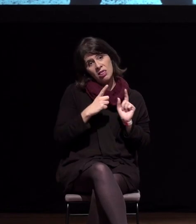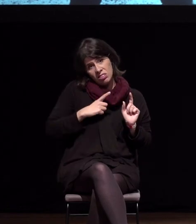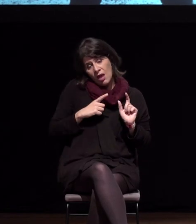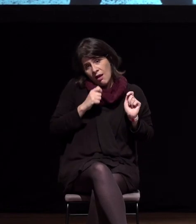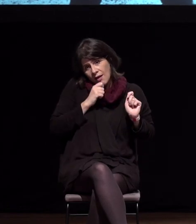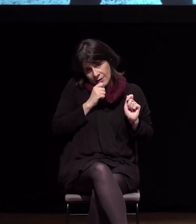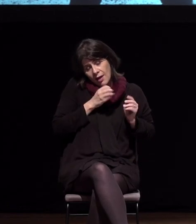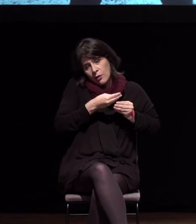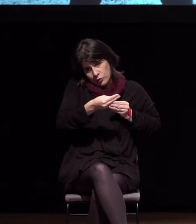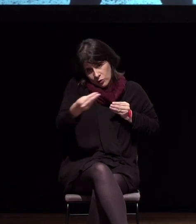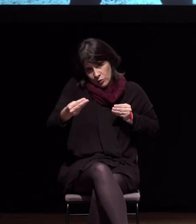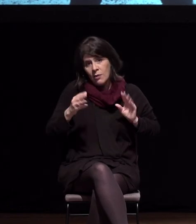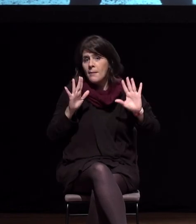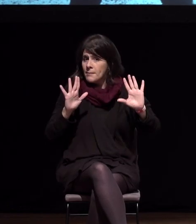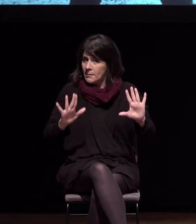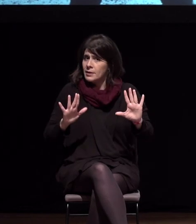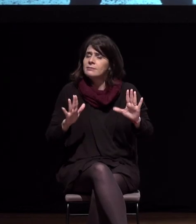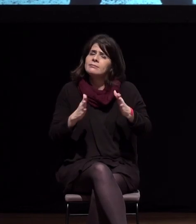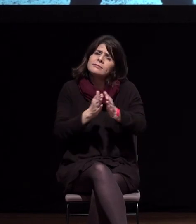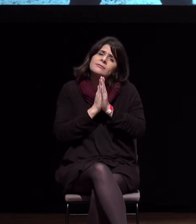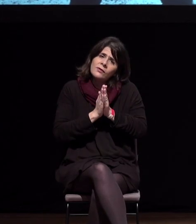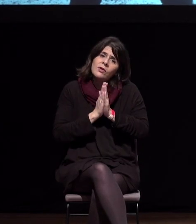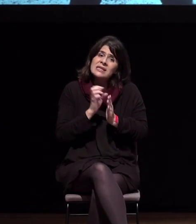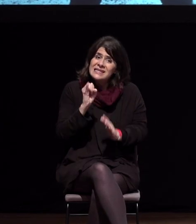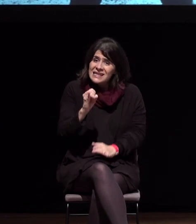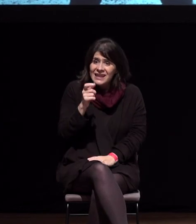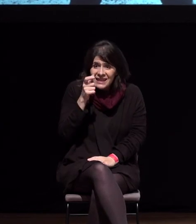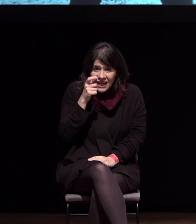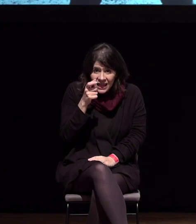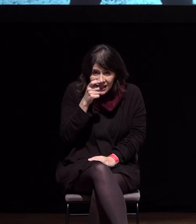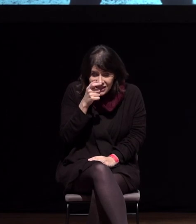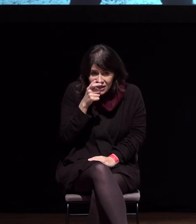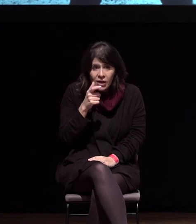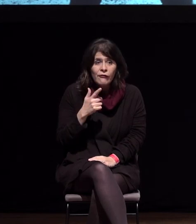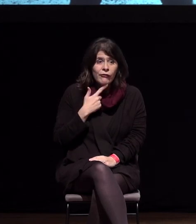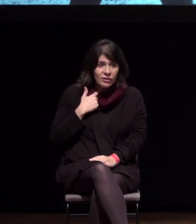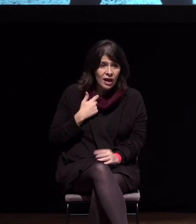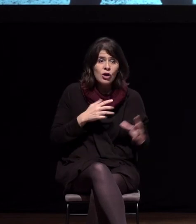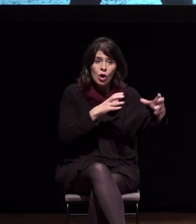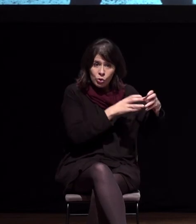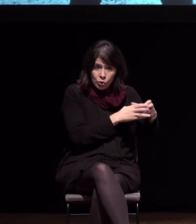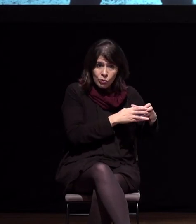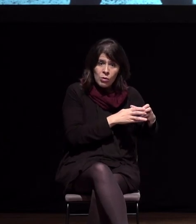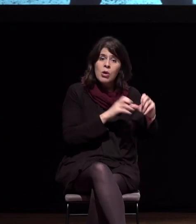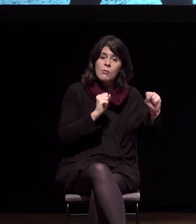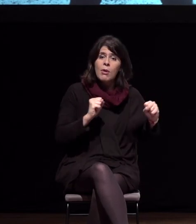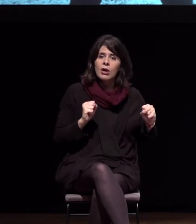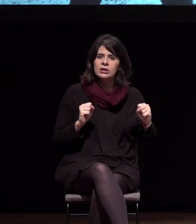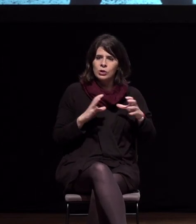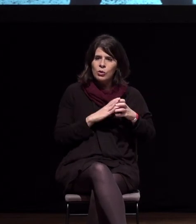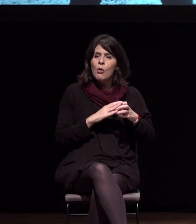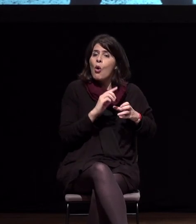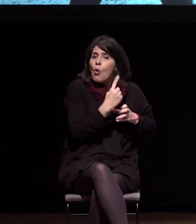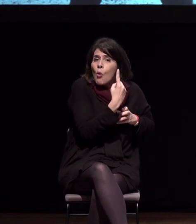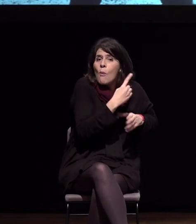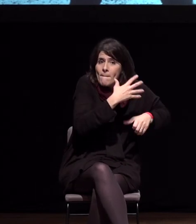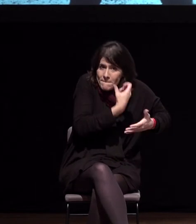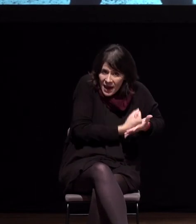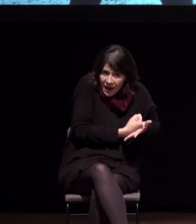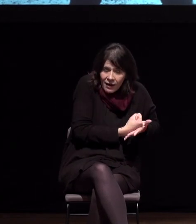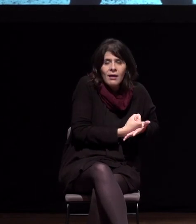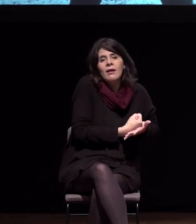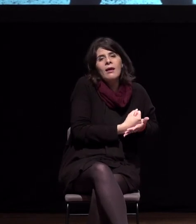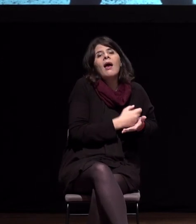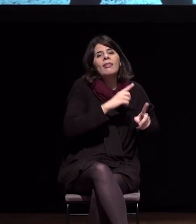tiver, eu vou entregar. Mas o que eu peço é, se vocês se interessarem e tiverem em grupo, uma pessoa só do grupo pega e compartilha depois. Eu